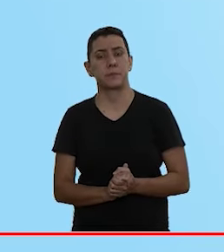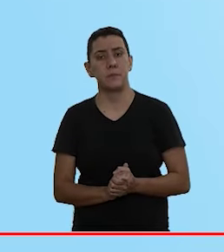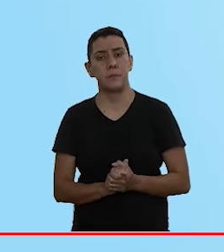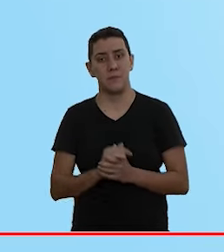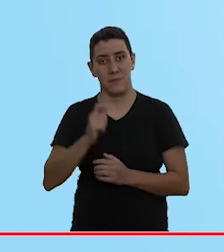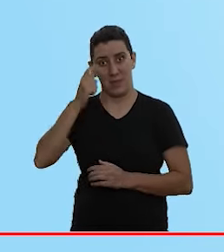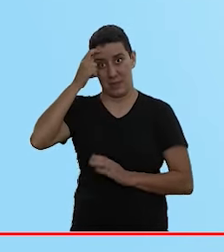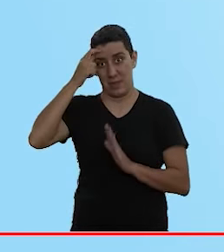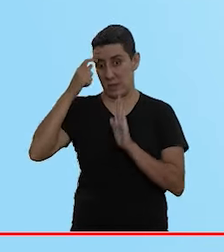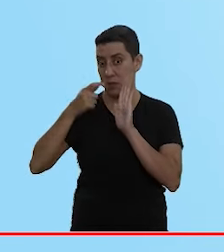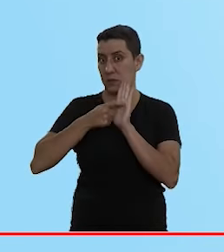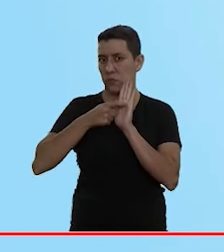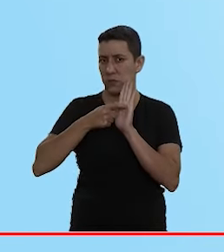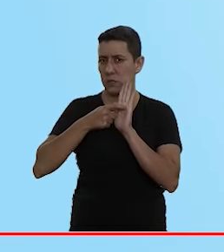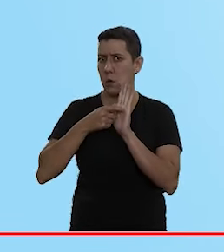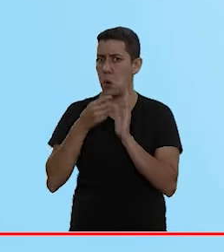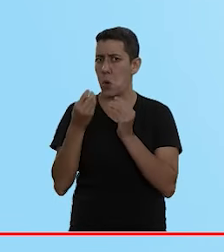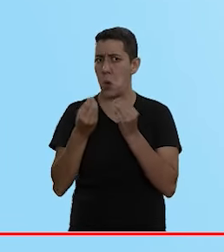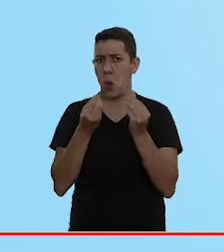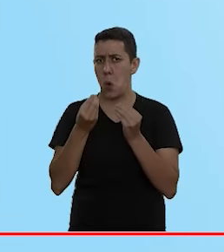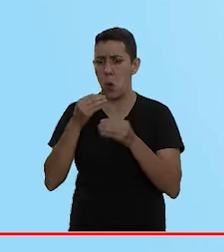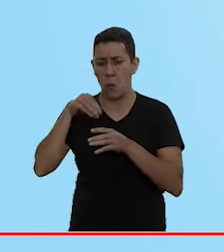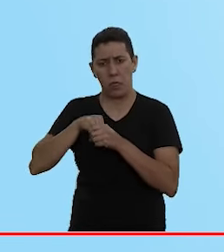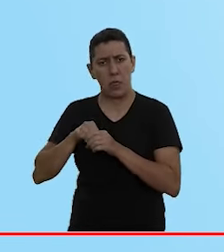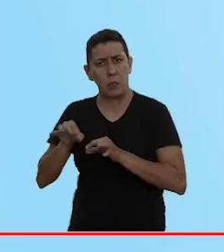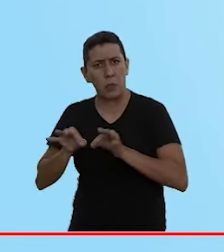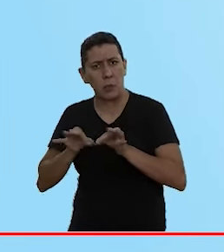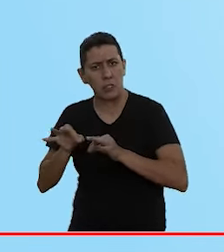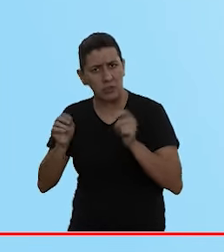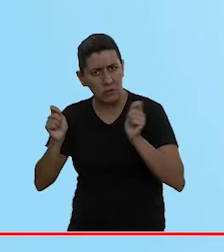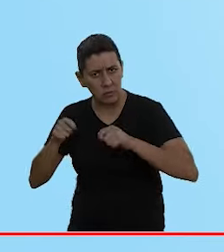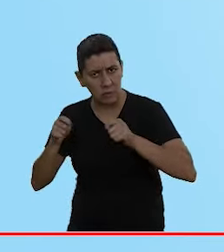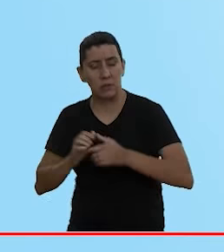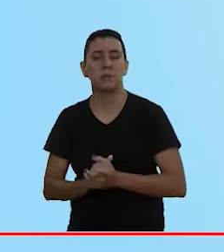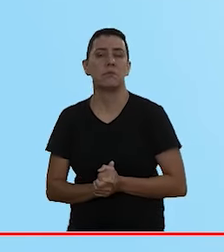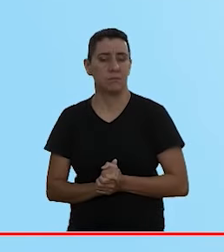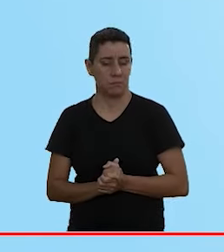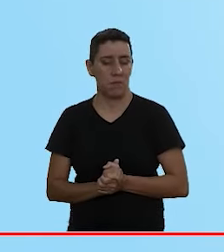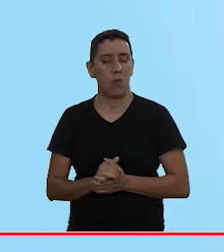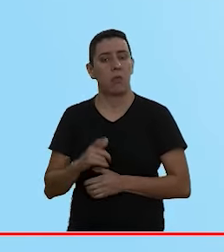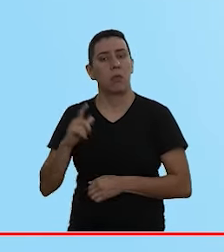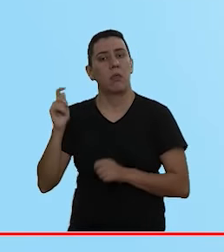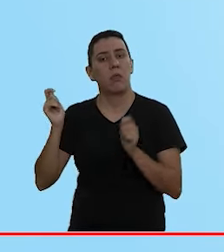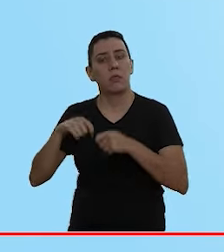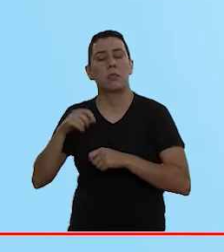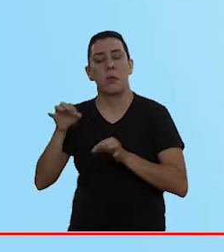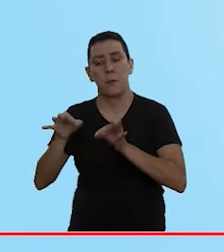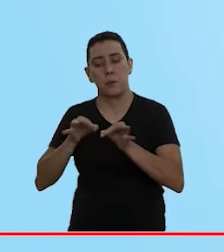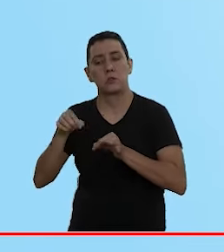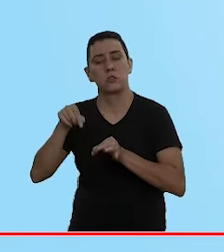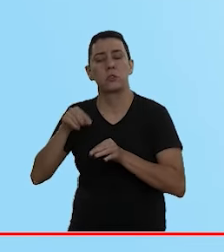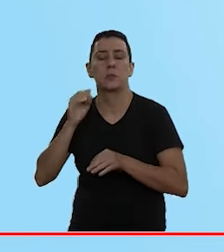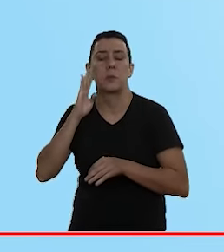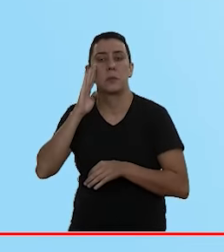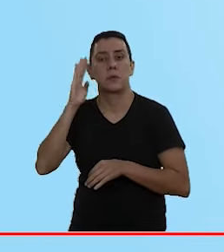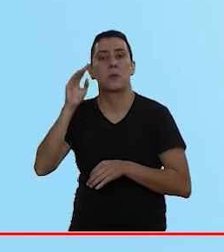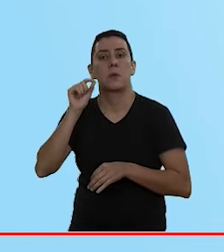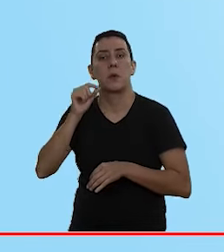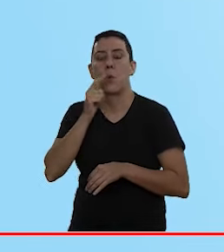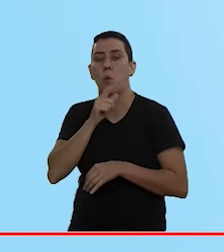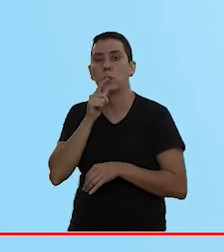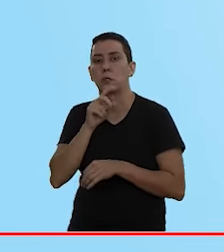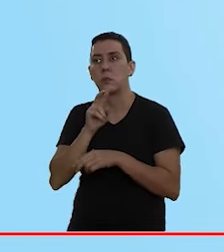inteligência artificial, né? Aqui nas plantas a gente tem basicamente um conceito que é o sensoriamento inteligente, né?